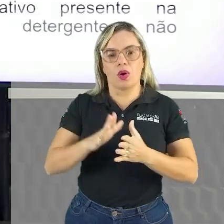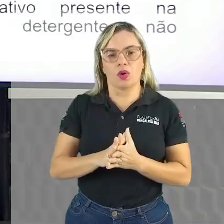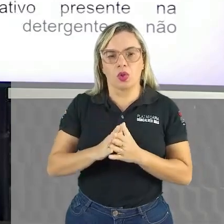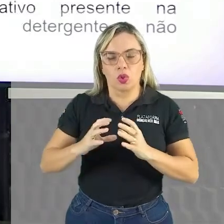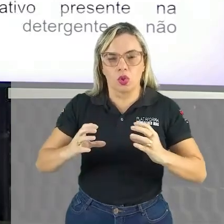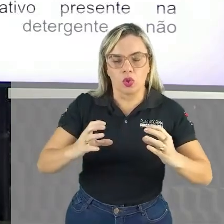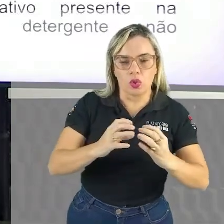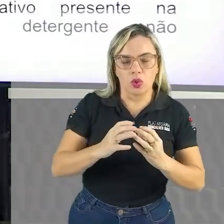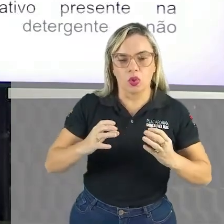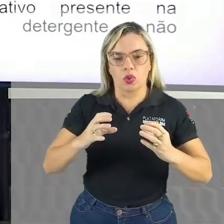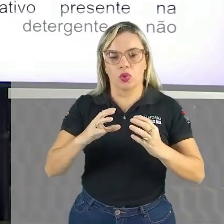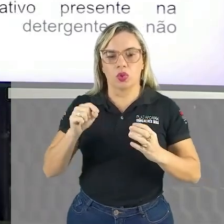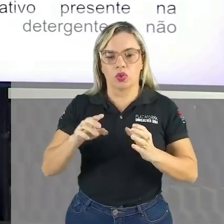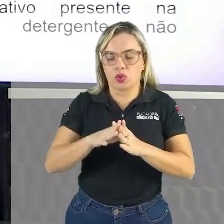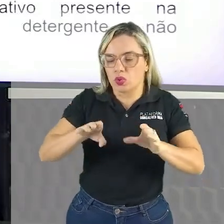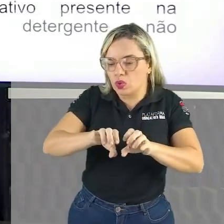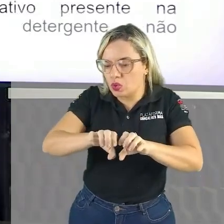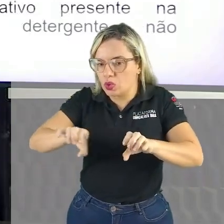de oxigênio na água.